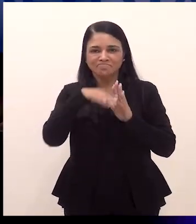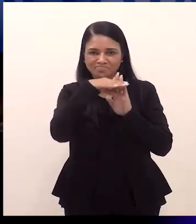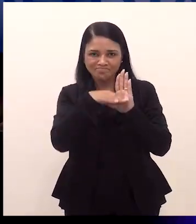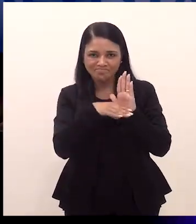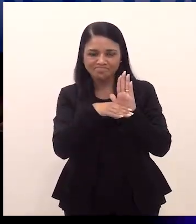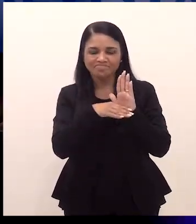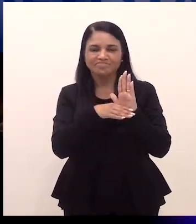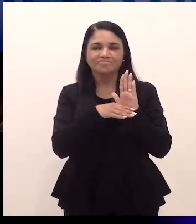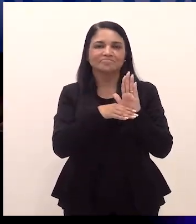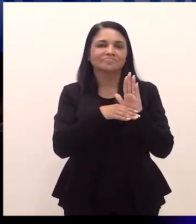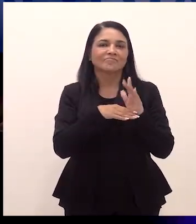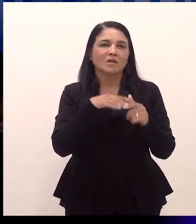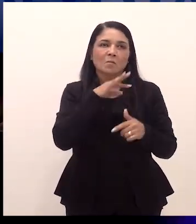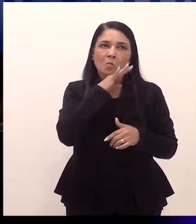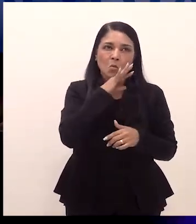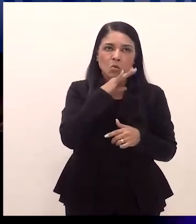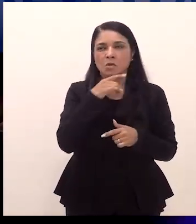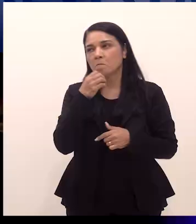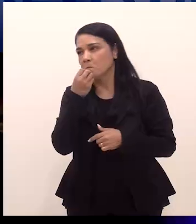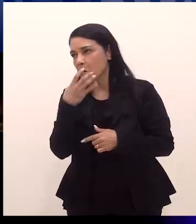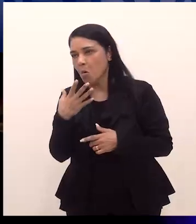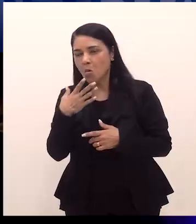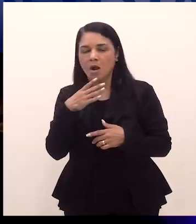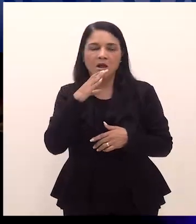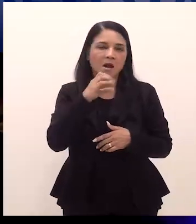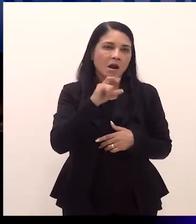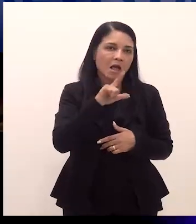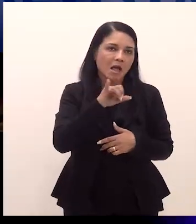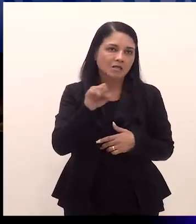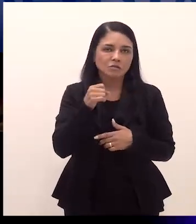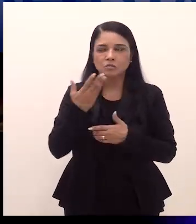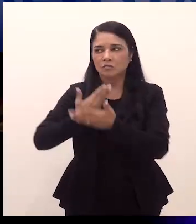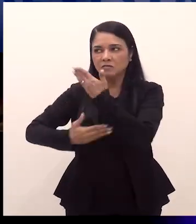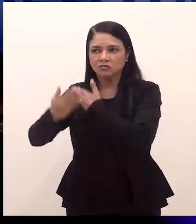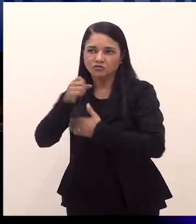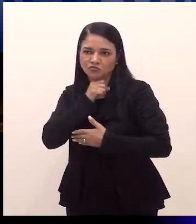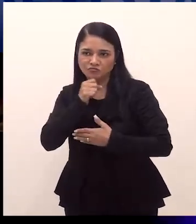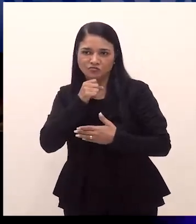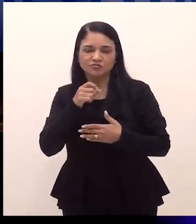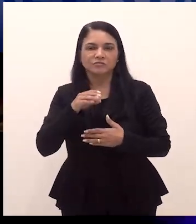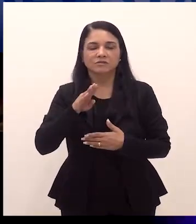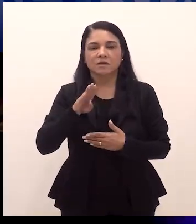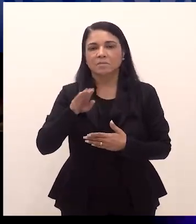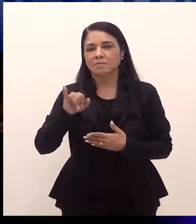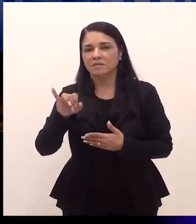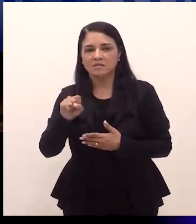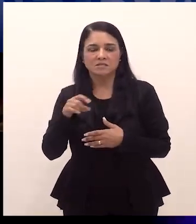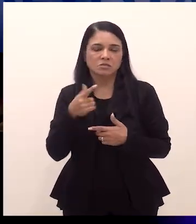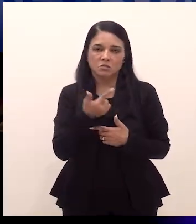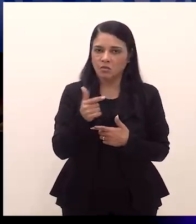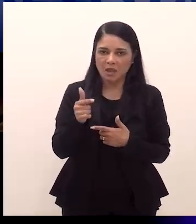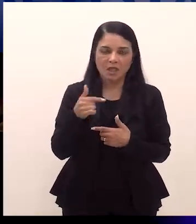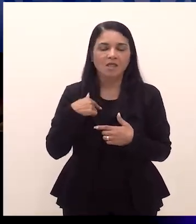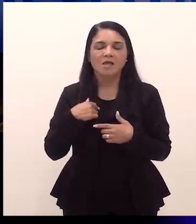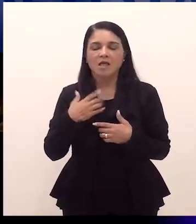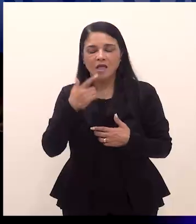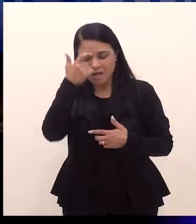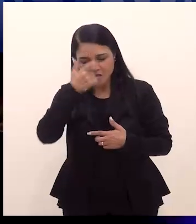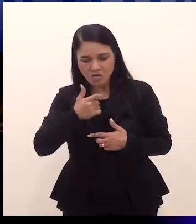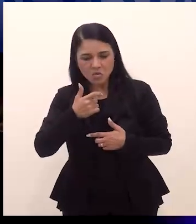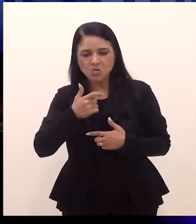ruim, né? Se é popular, se é clássico, se é contemporâneo, se é antigo, se tem beat, se não tem.